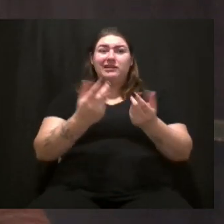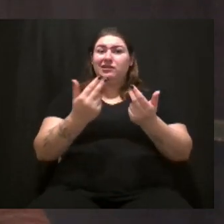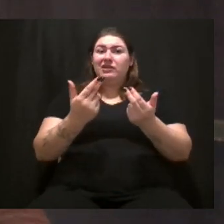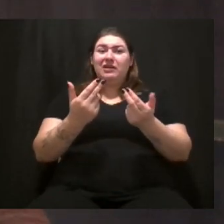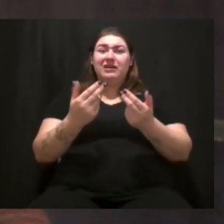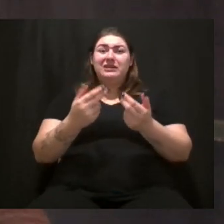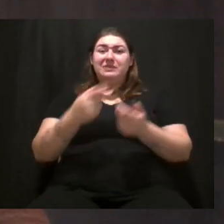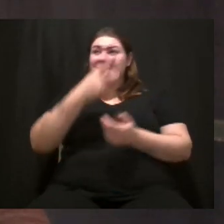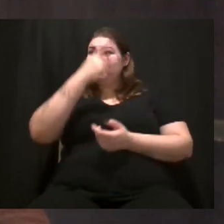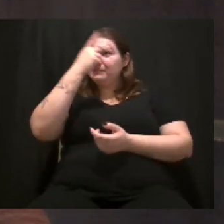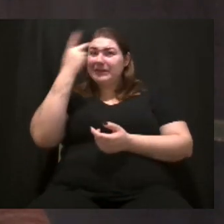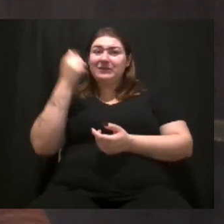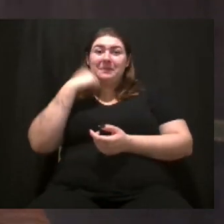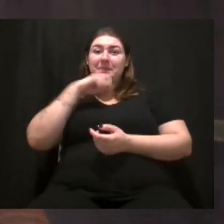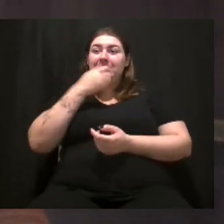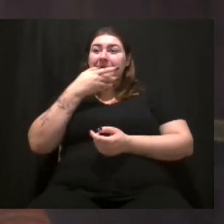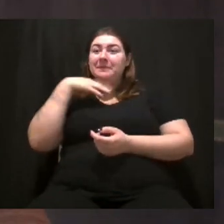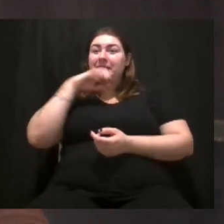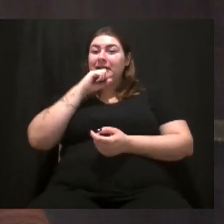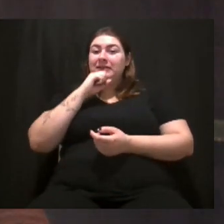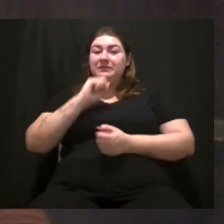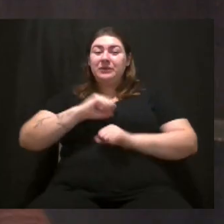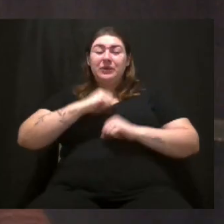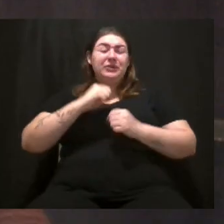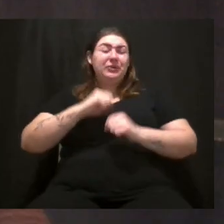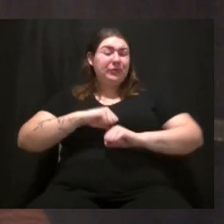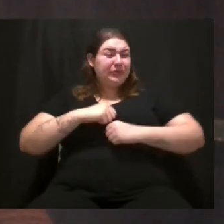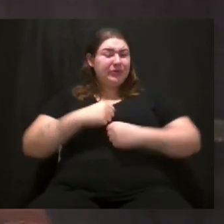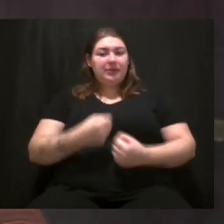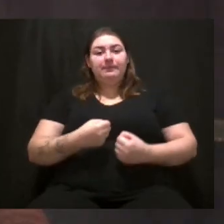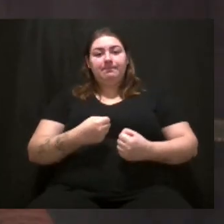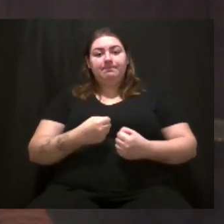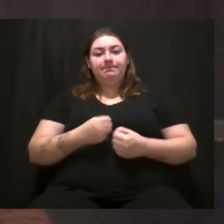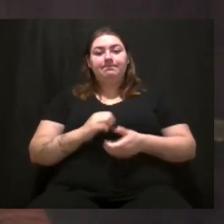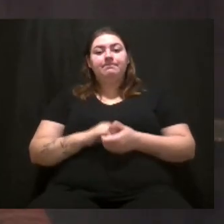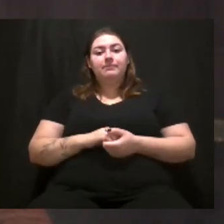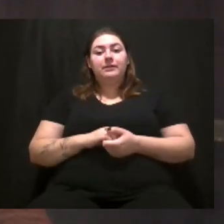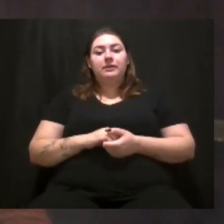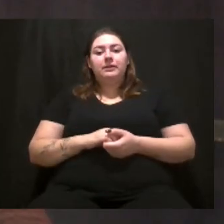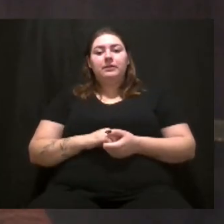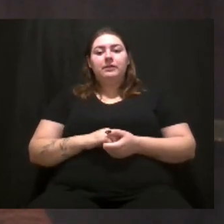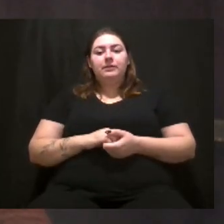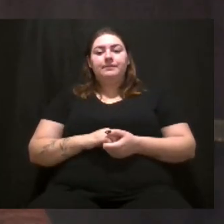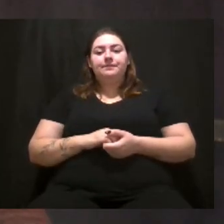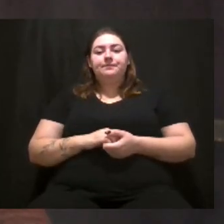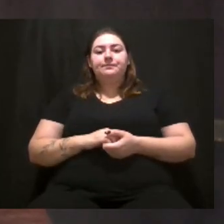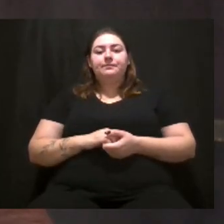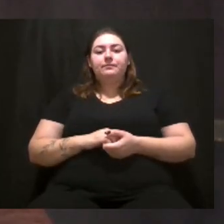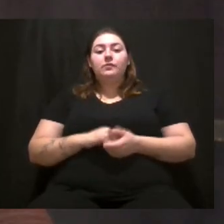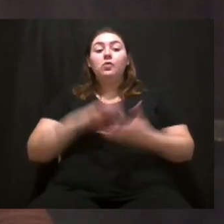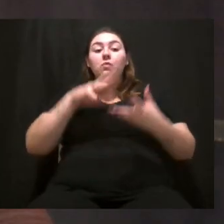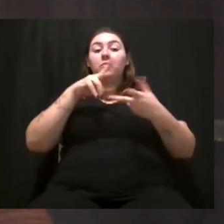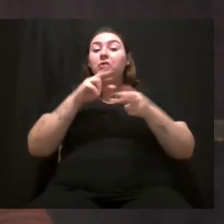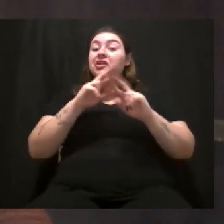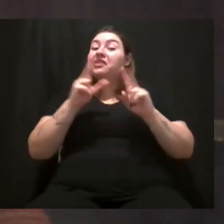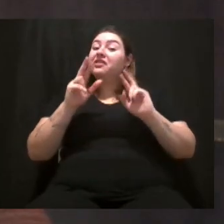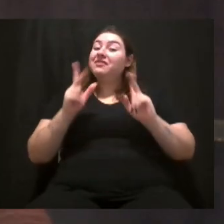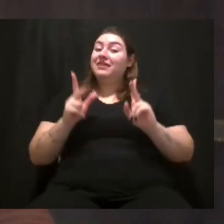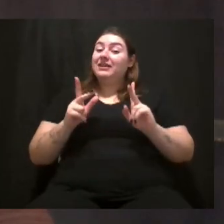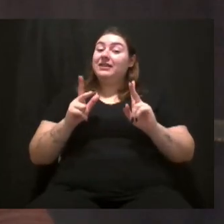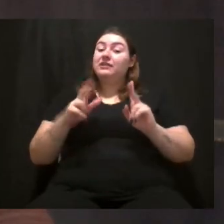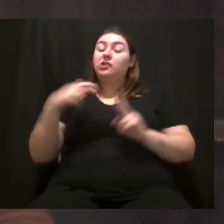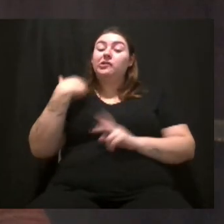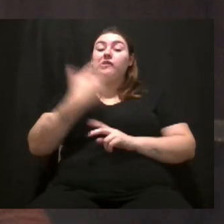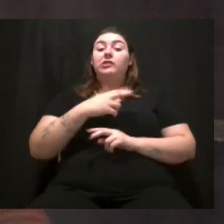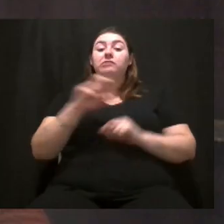vem além dessa questão da frustração de dar o que eu não tive. Tá? O mundo está diferente, né? A gente, dentro das opções que a gente tem, a gente quer dar